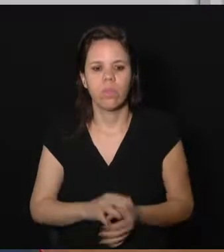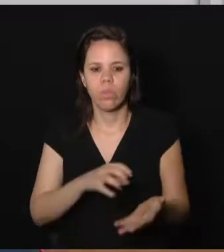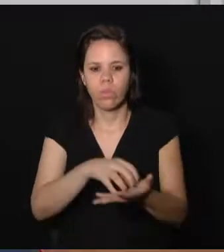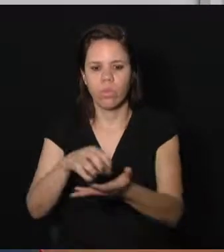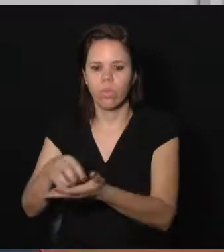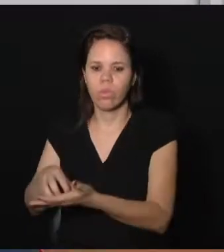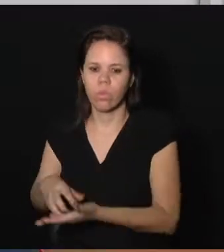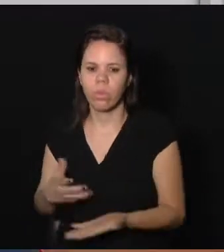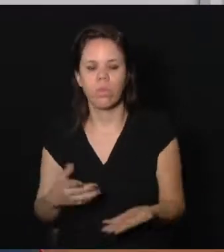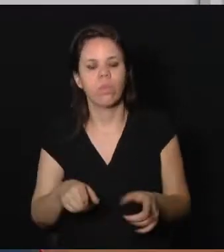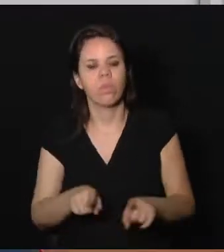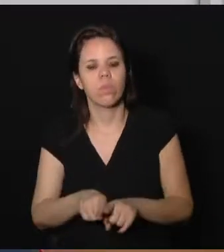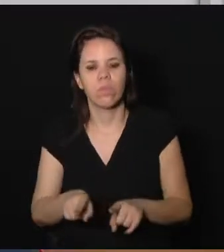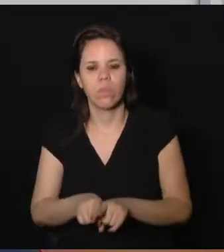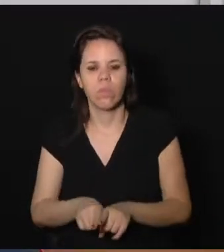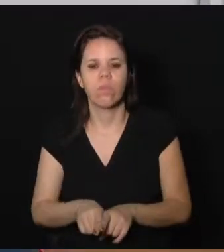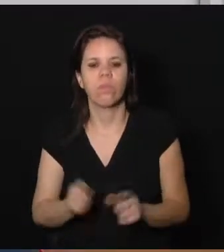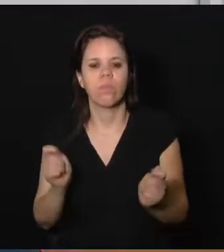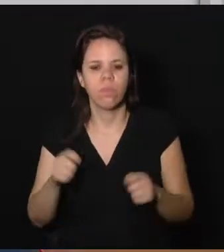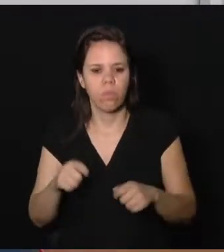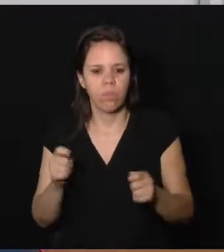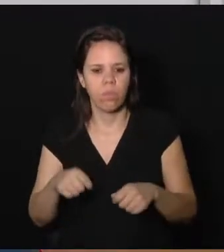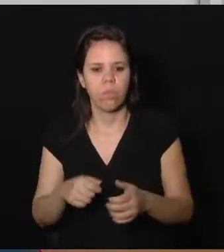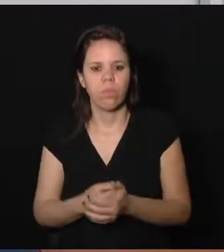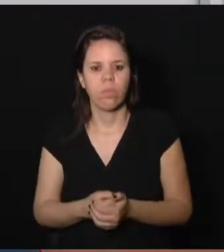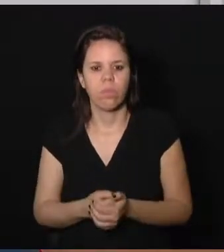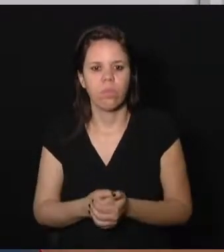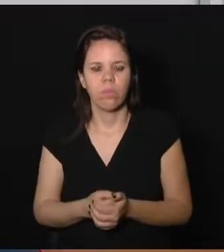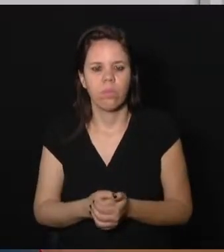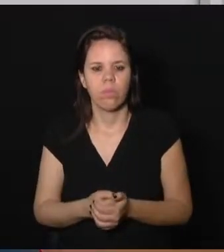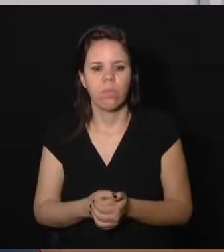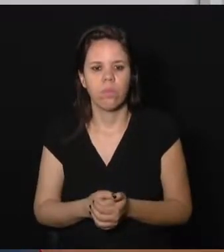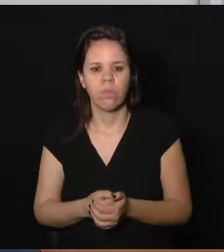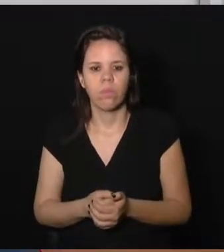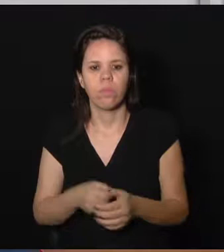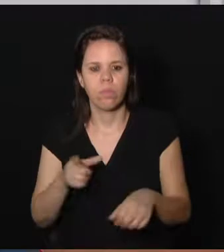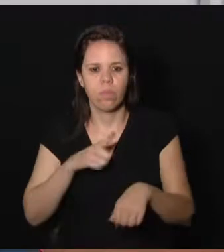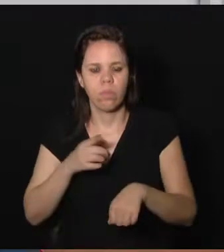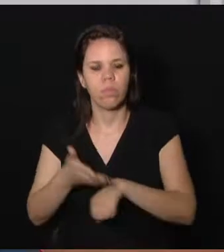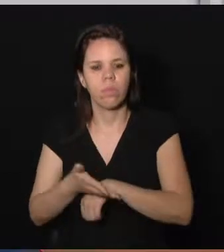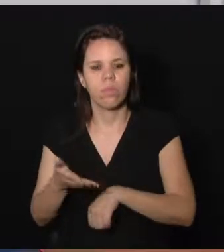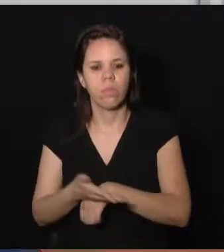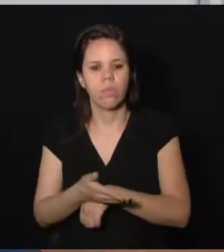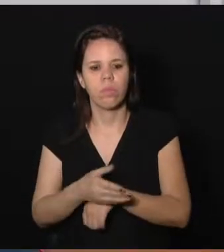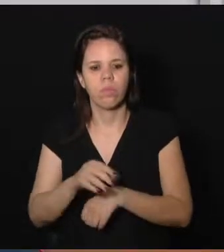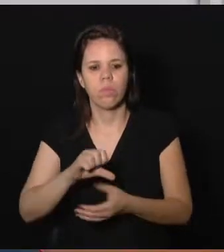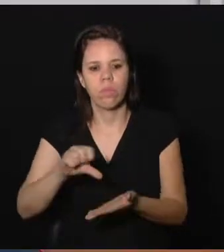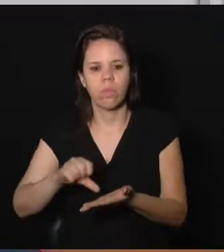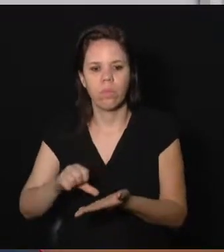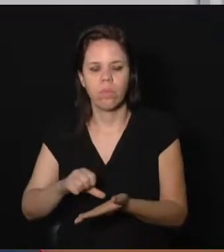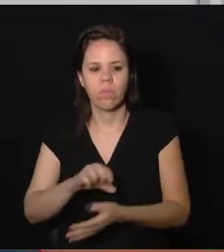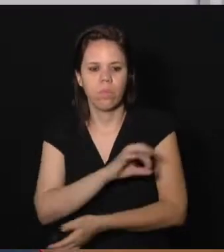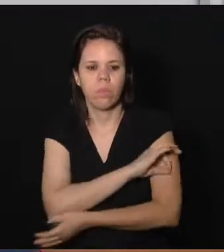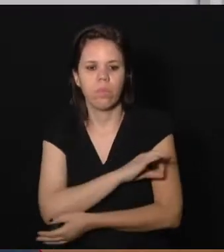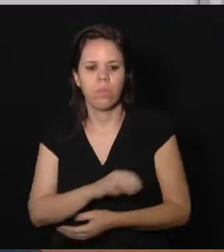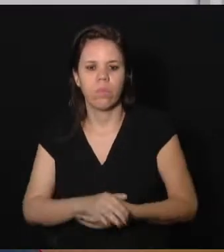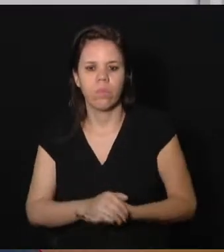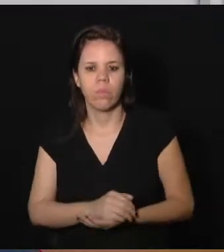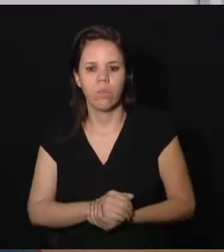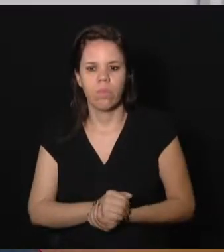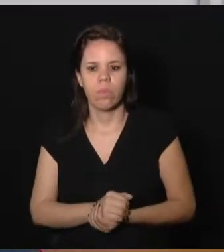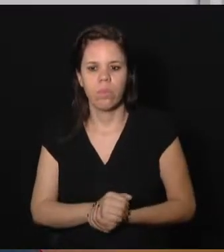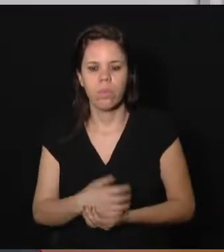alguma forma também pode trazer um resultado efetivo para o município, né? Então a gente vê como uma